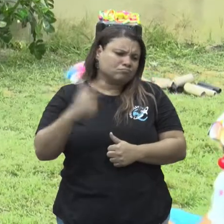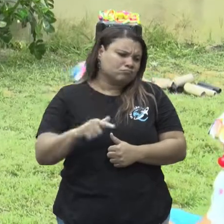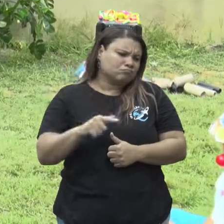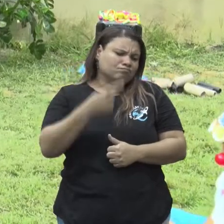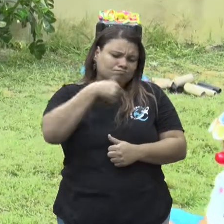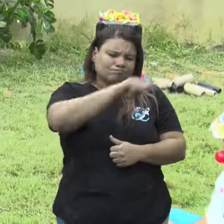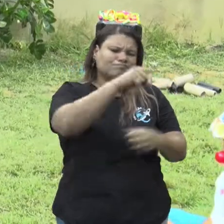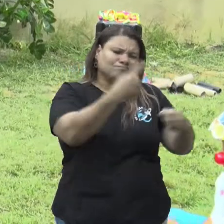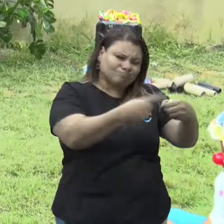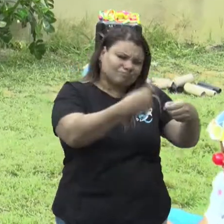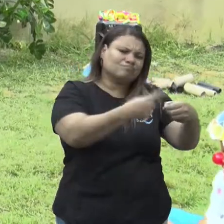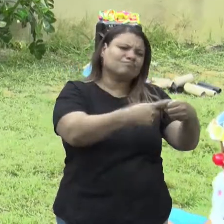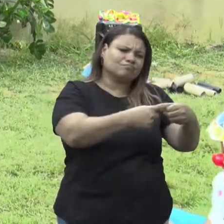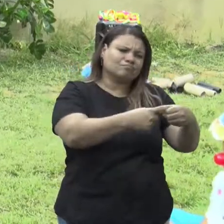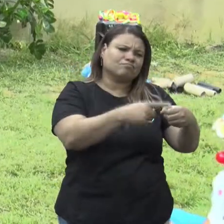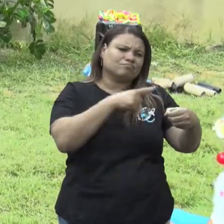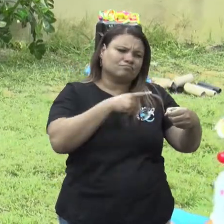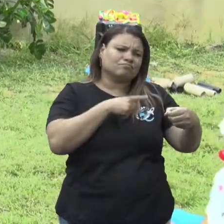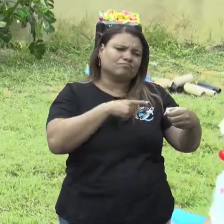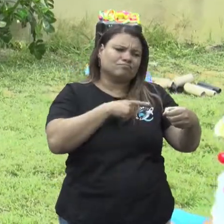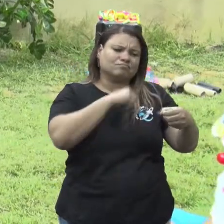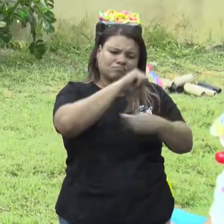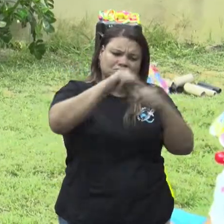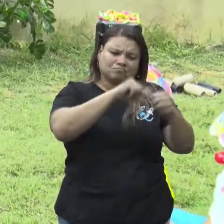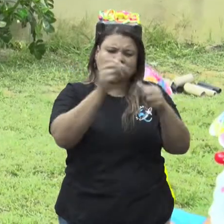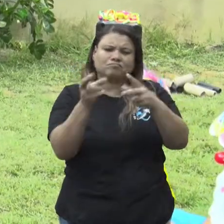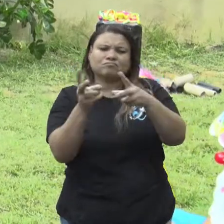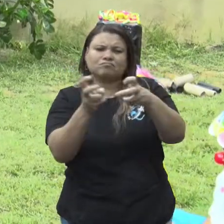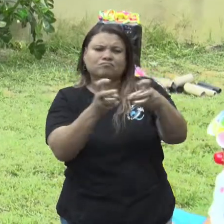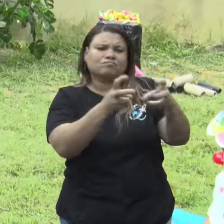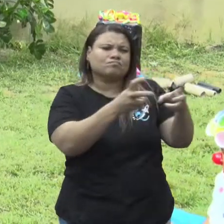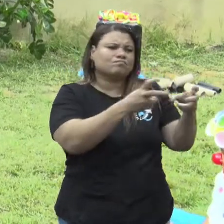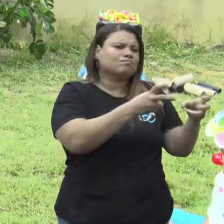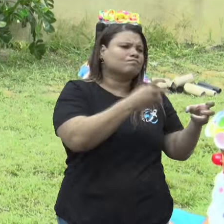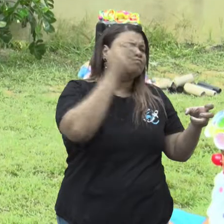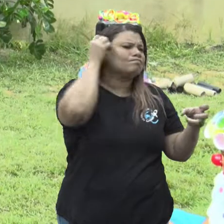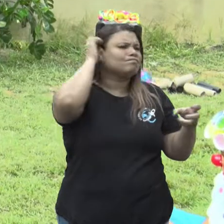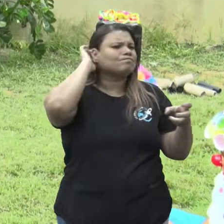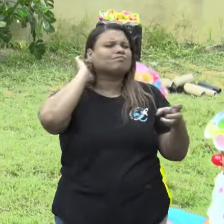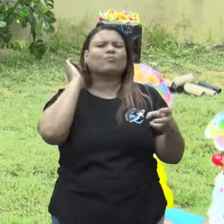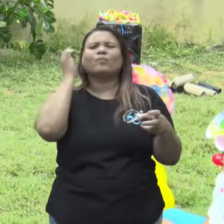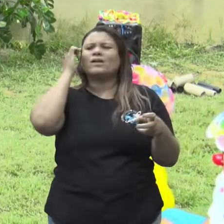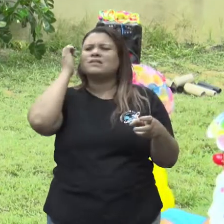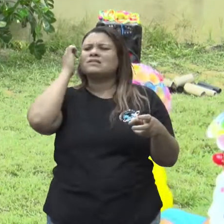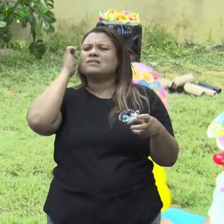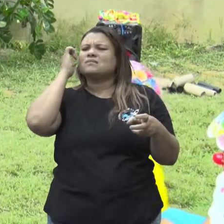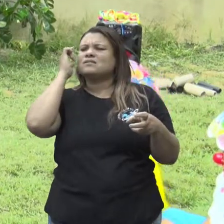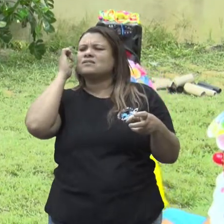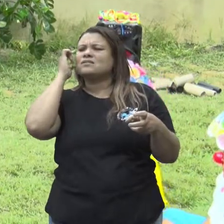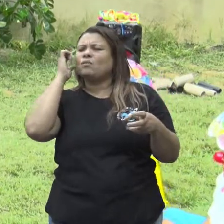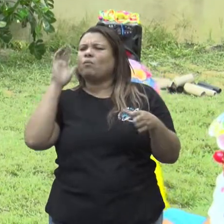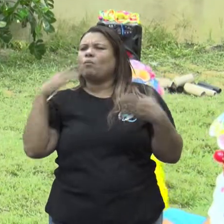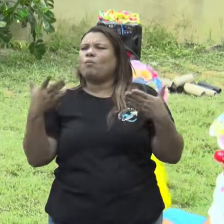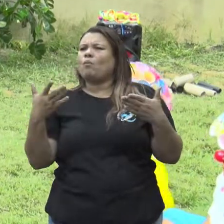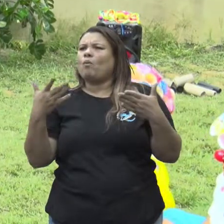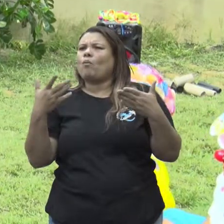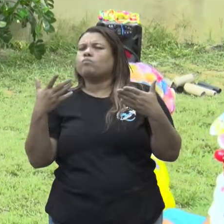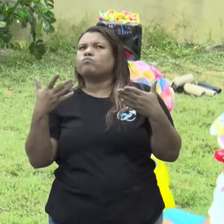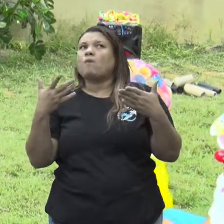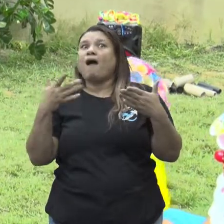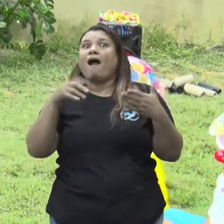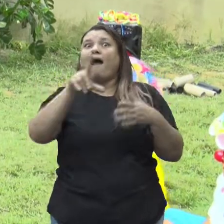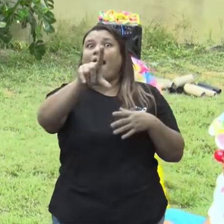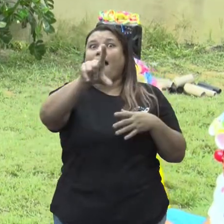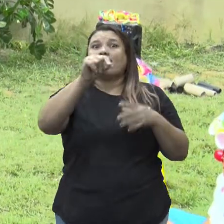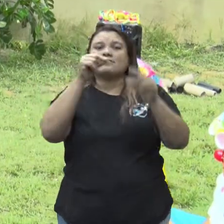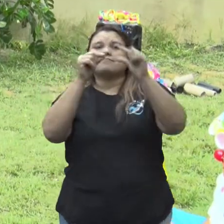gostou. E aí, o palhaço escolheu uma estrela. Agora vai dar certo.